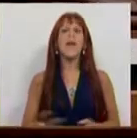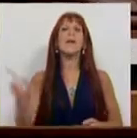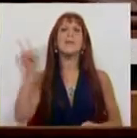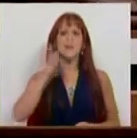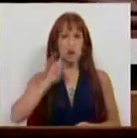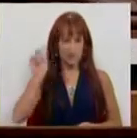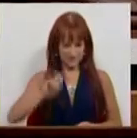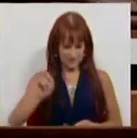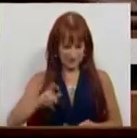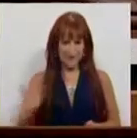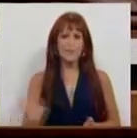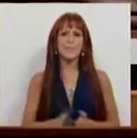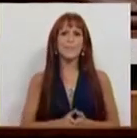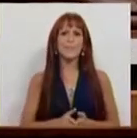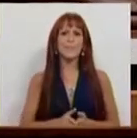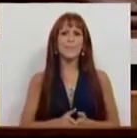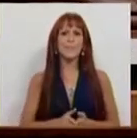Senhora Presidente,